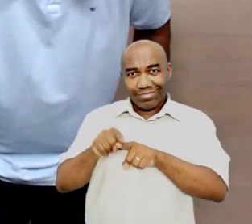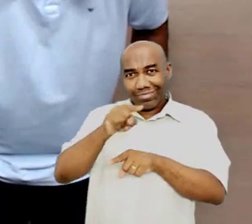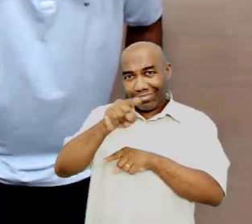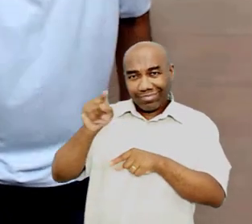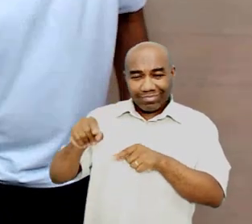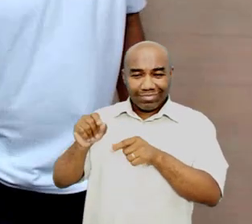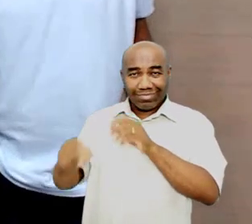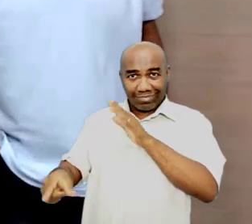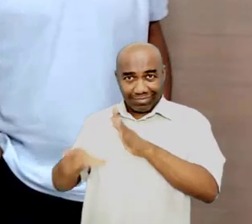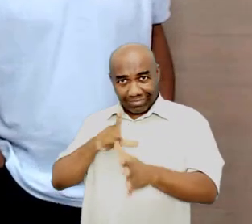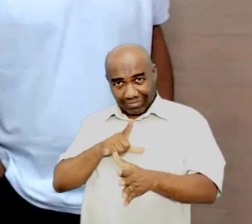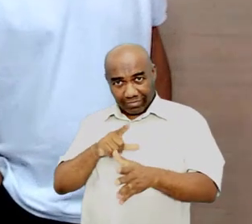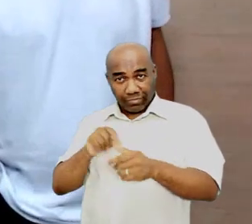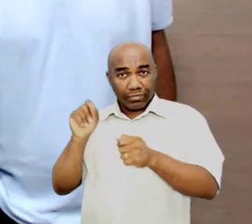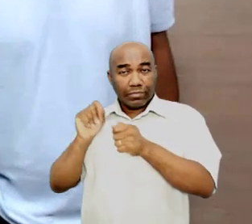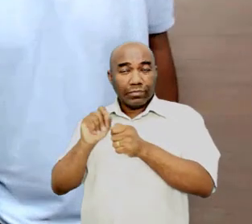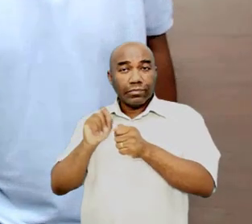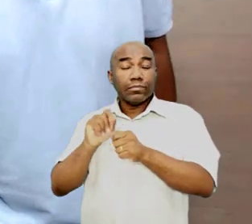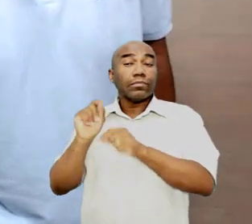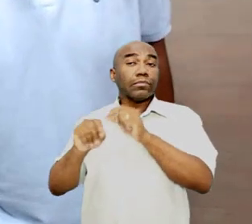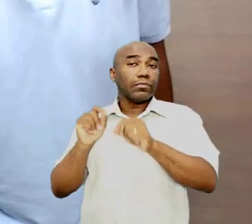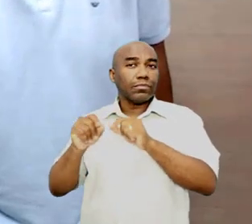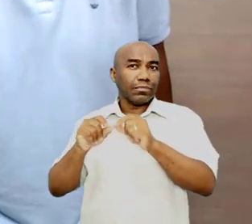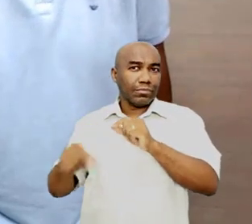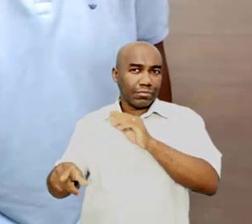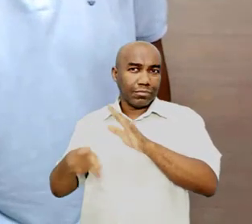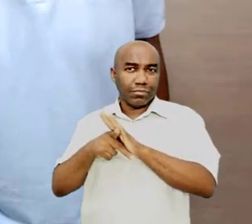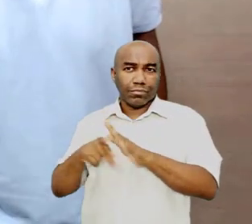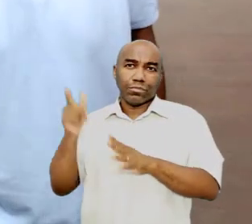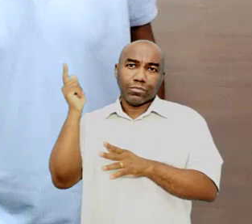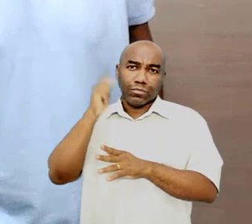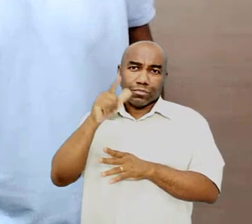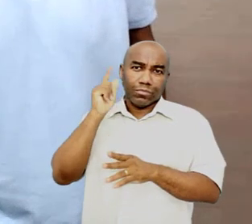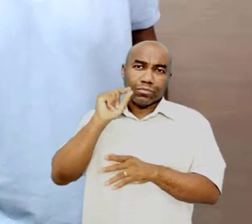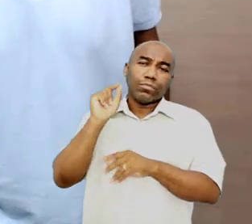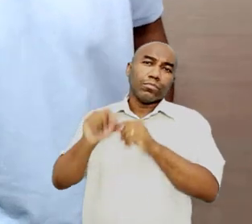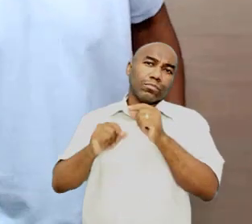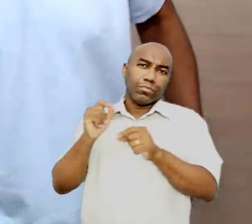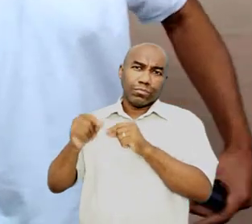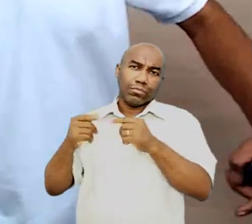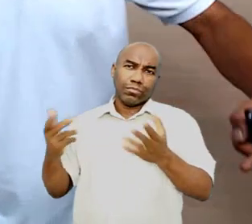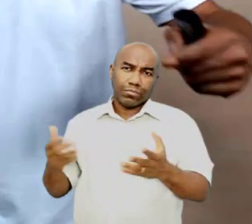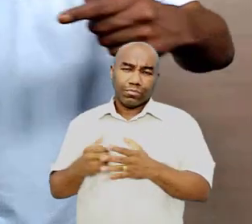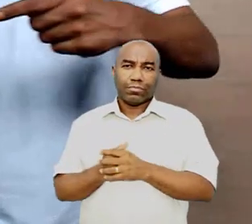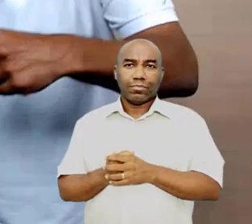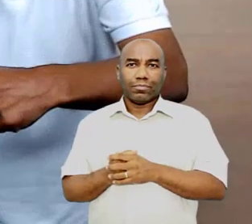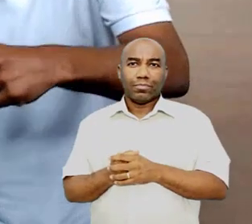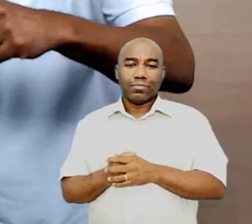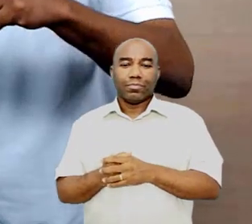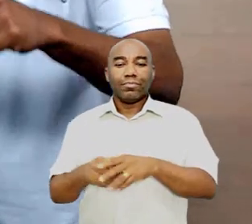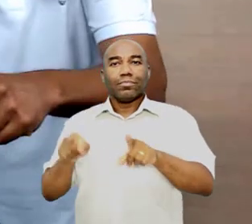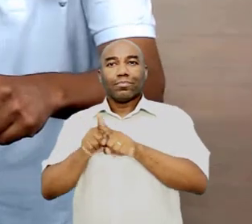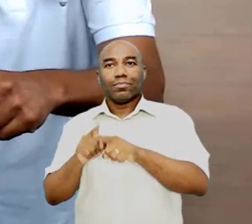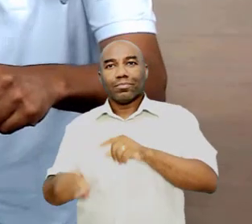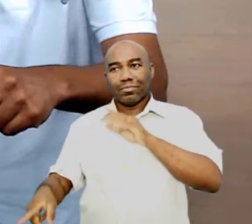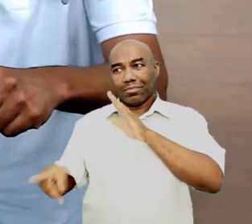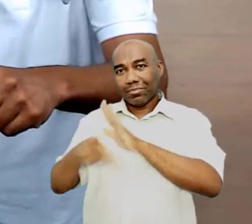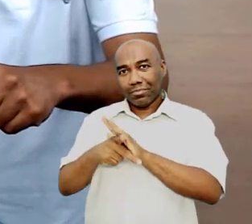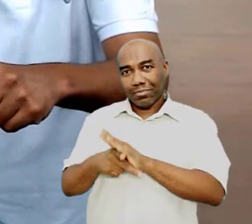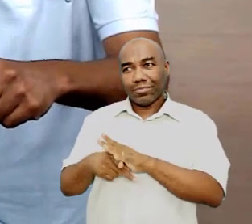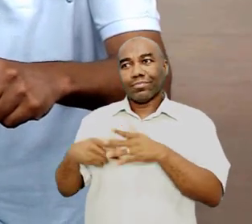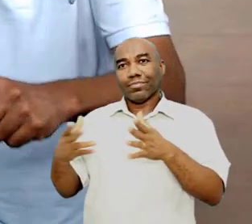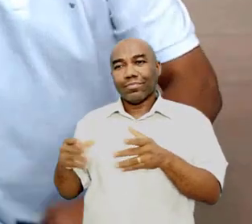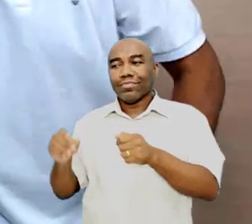cápsula, o vírus, rouba da minha célula.